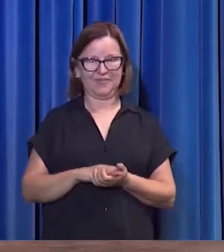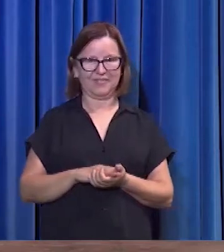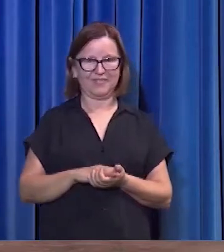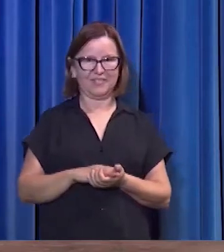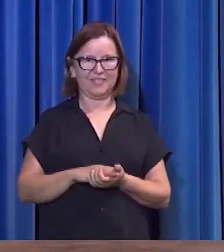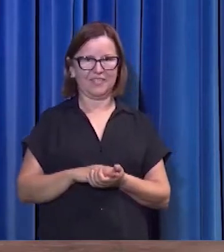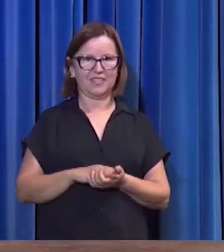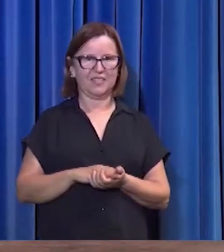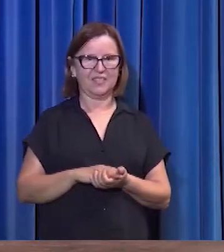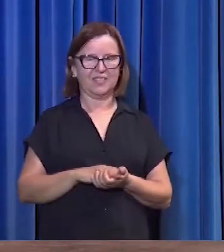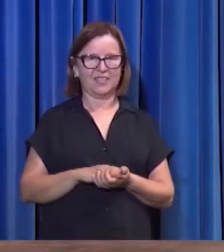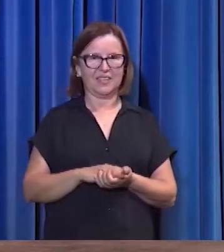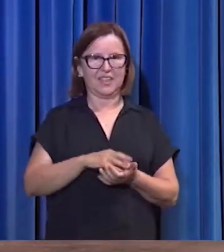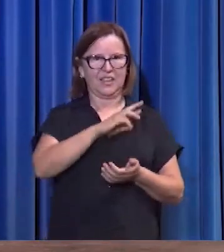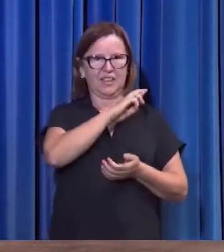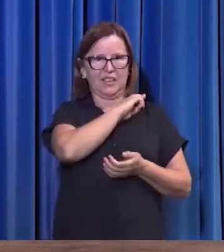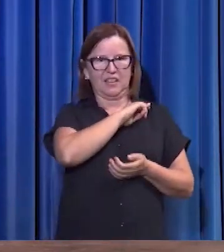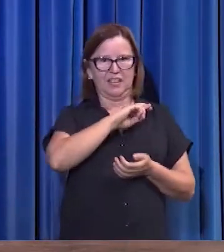Religião eu manobro.